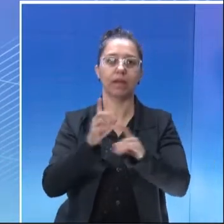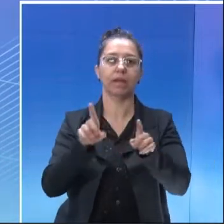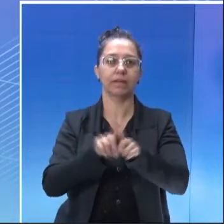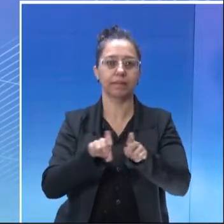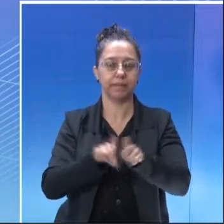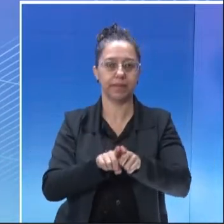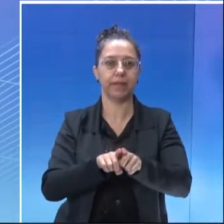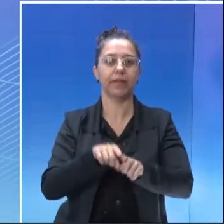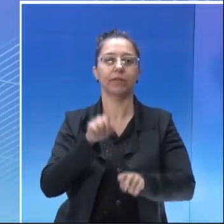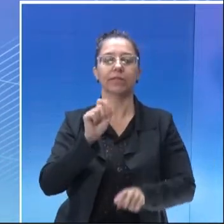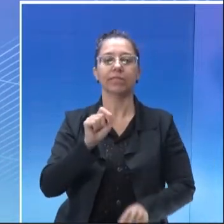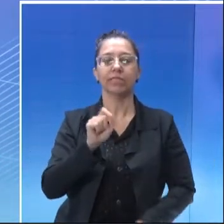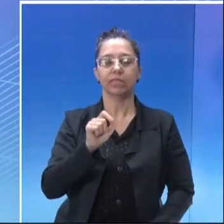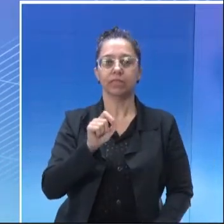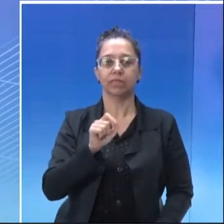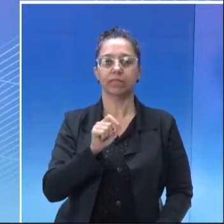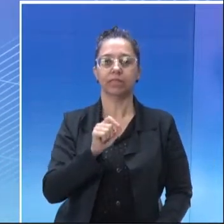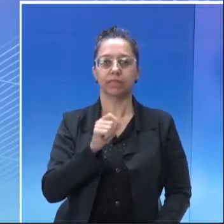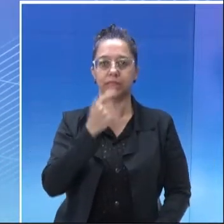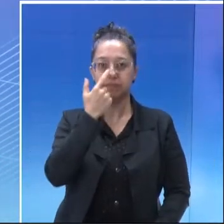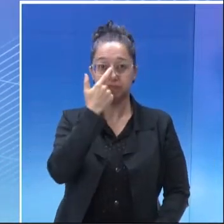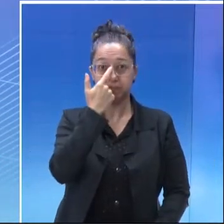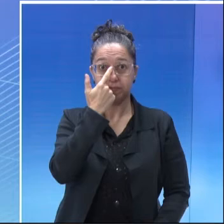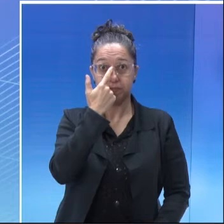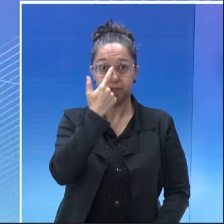do heliocentrismo já